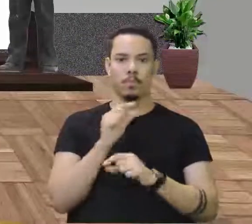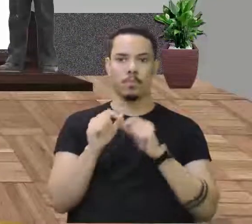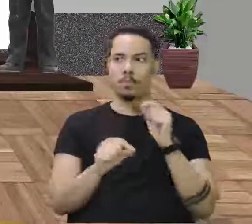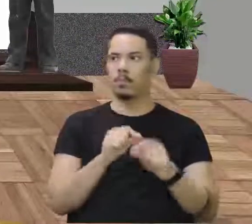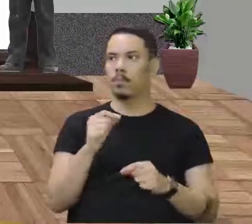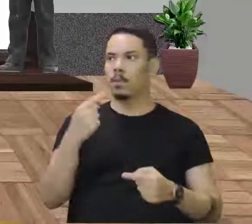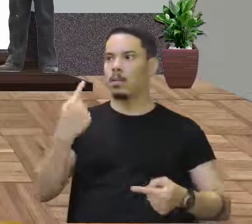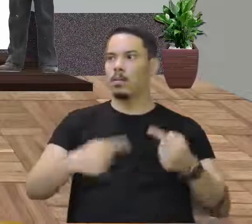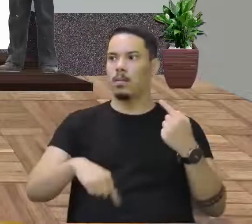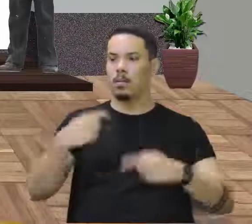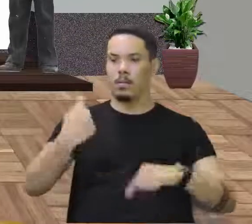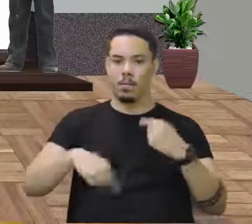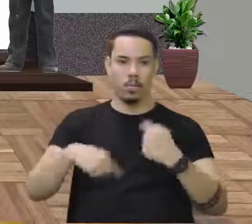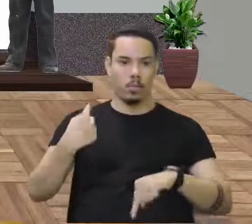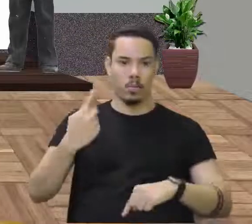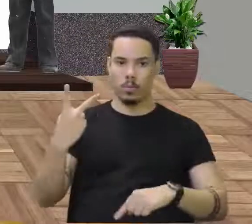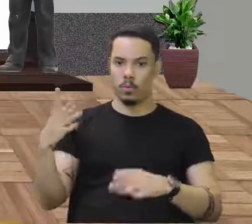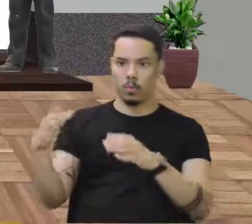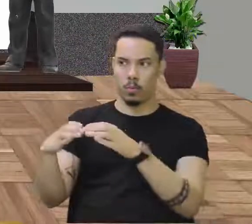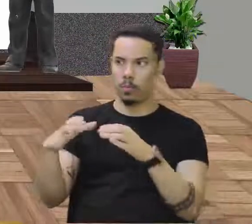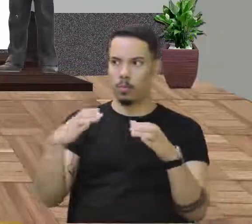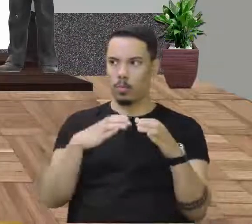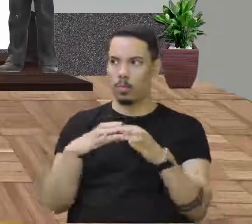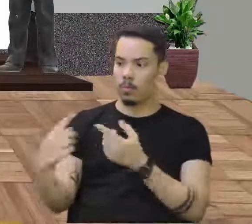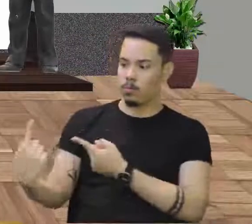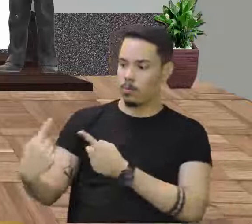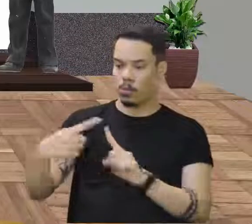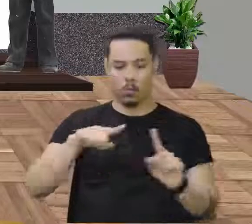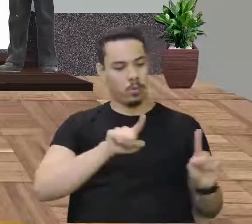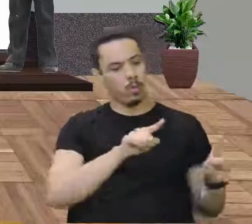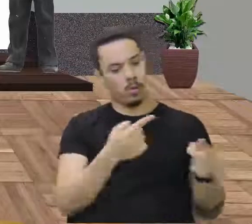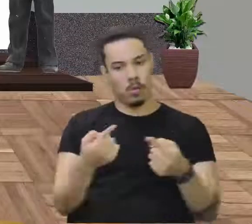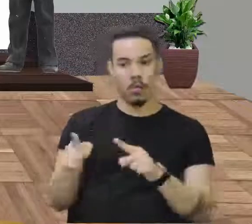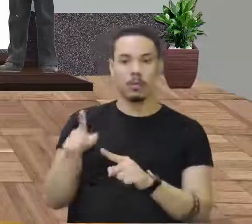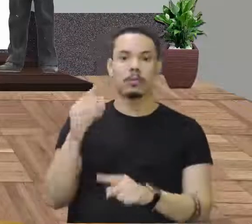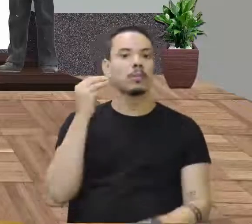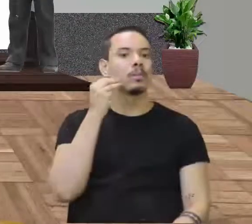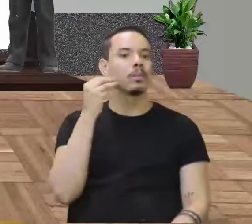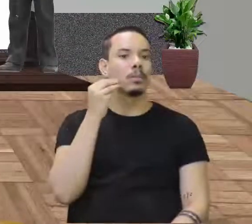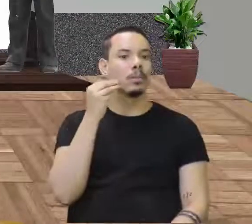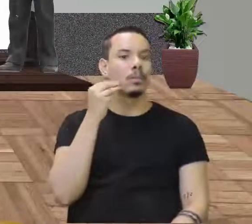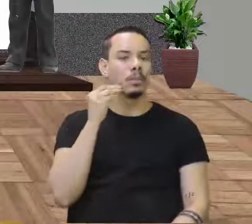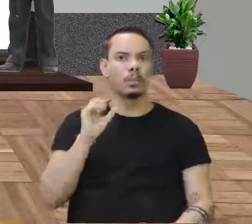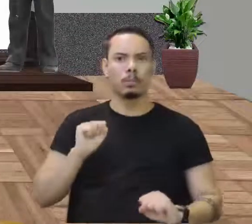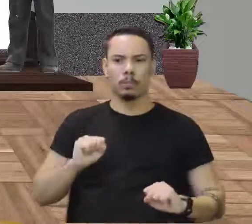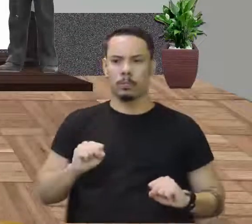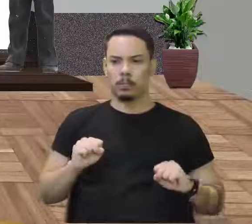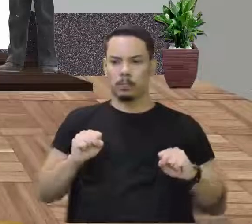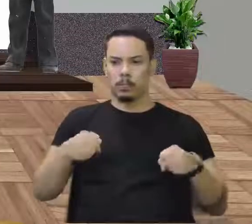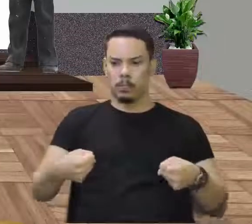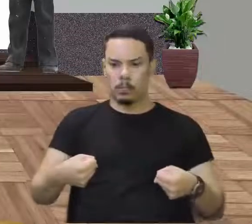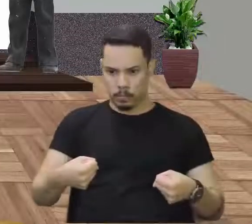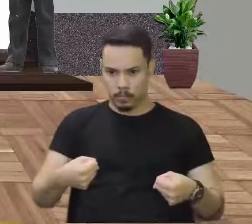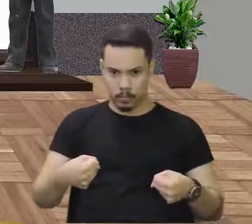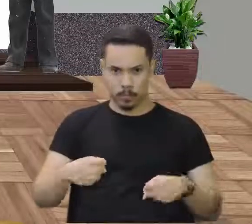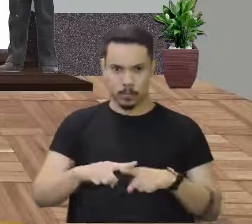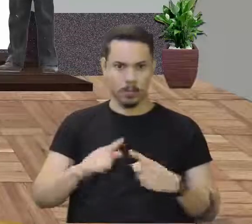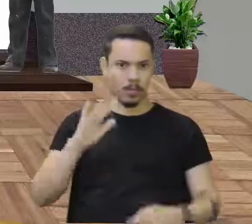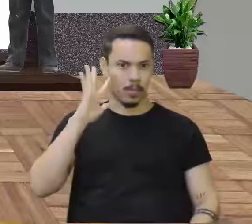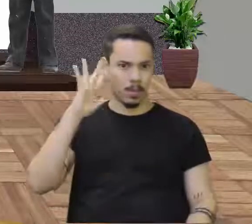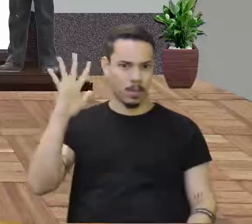disputa política aí desses 2 grupos políticos que vão tentar se consolidar. Imagina,